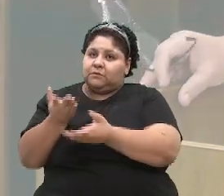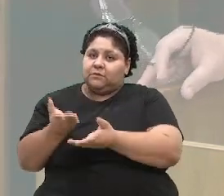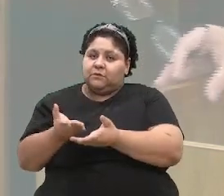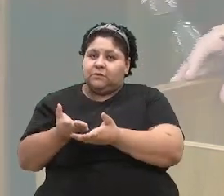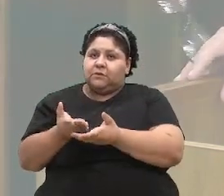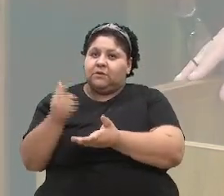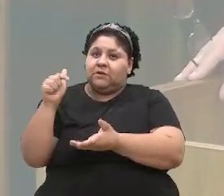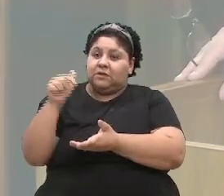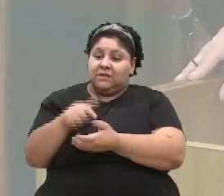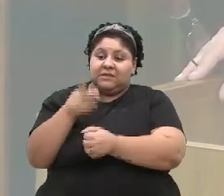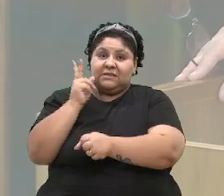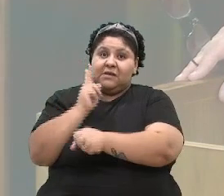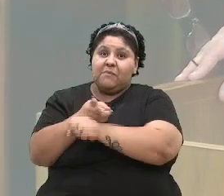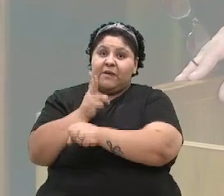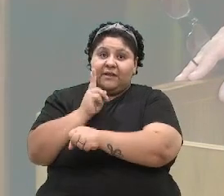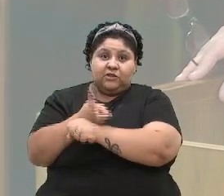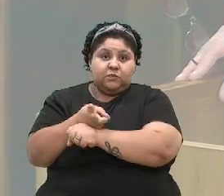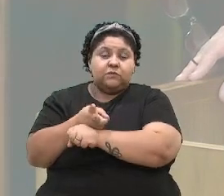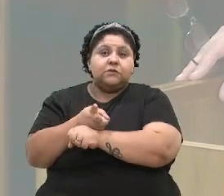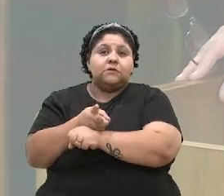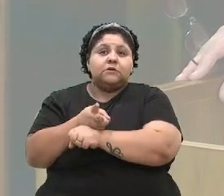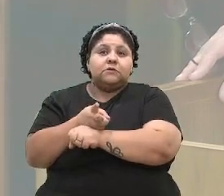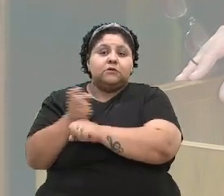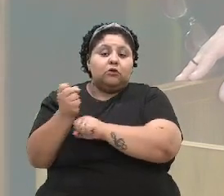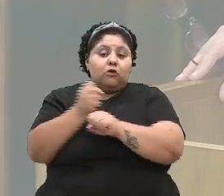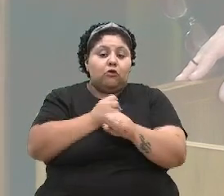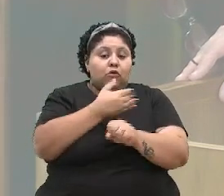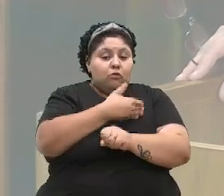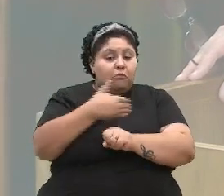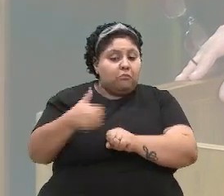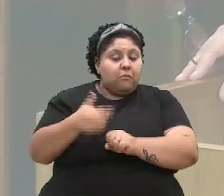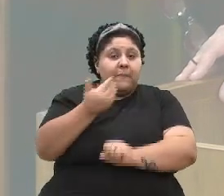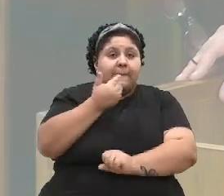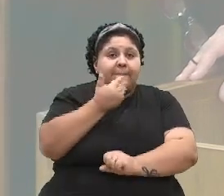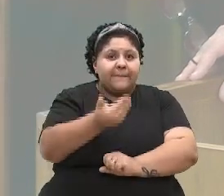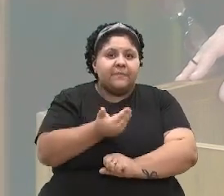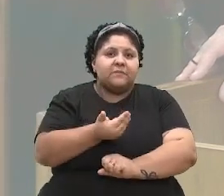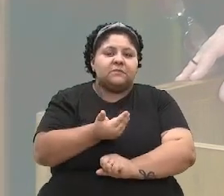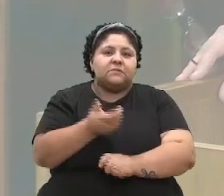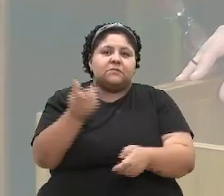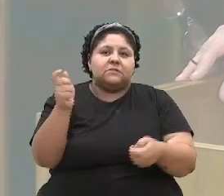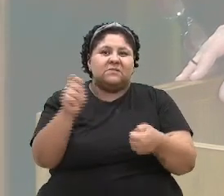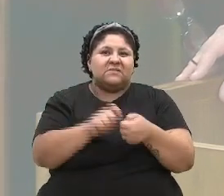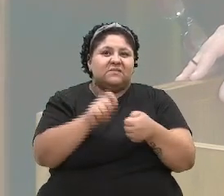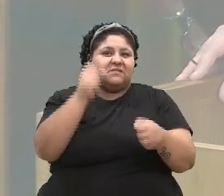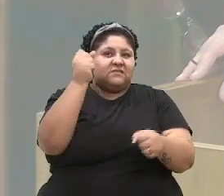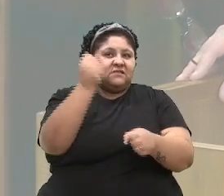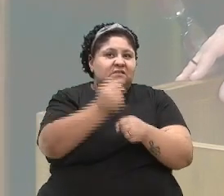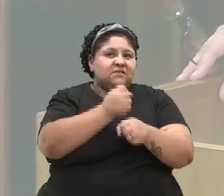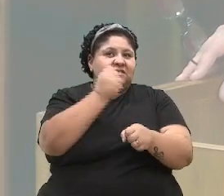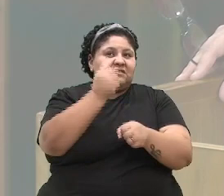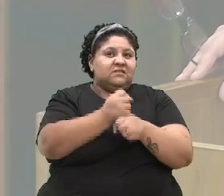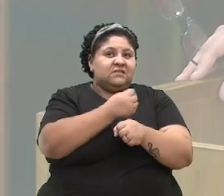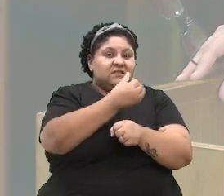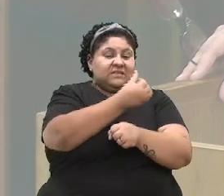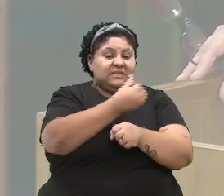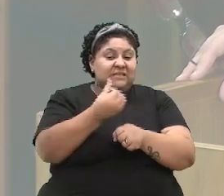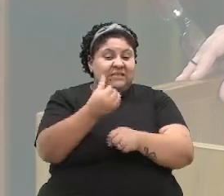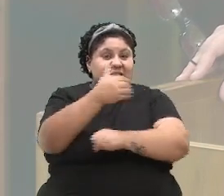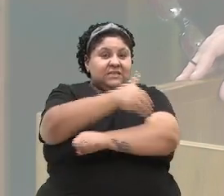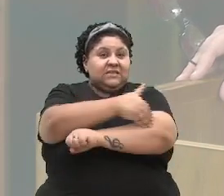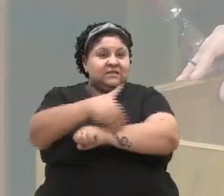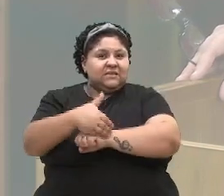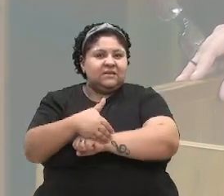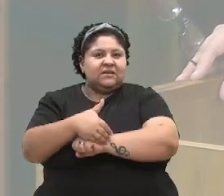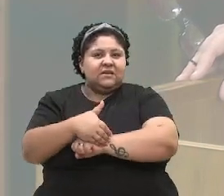E esse empréstimo que o poder público solicita é para fazer obras, 66 ruas.